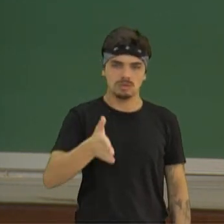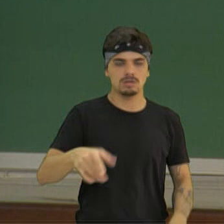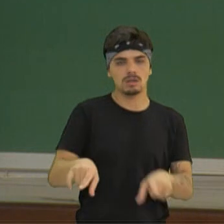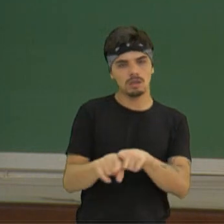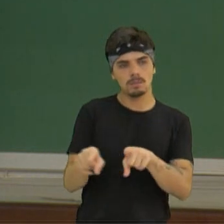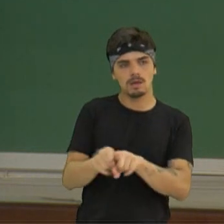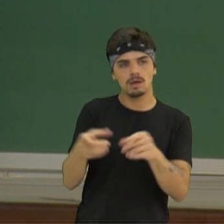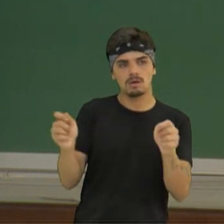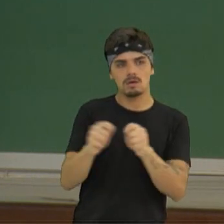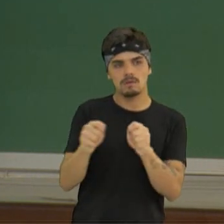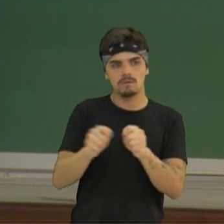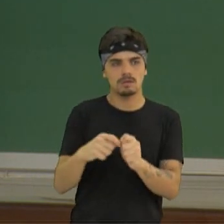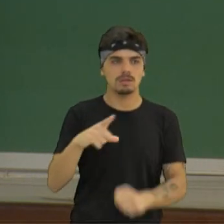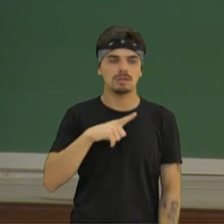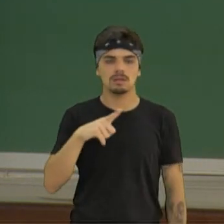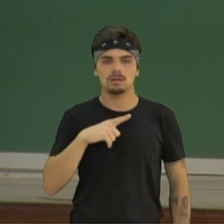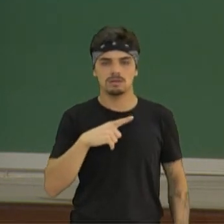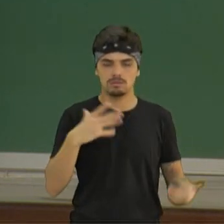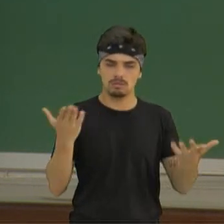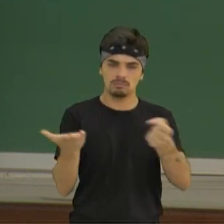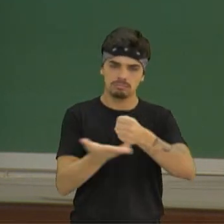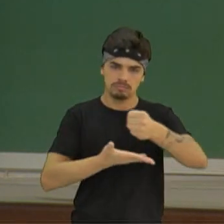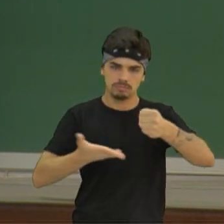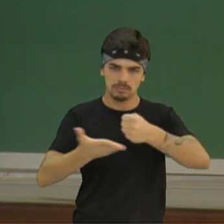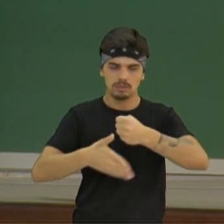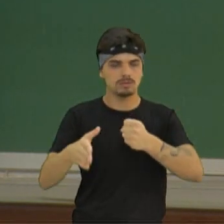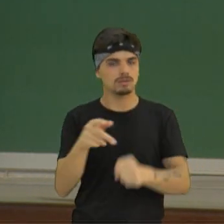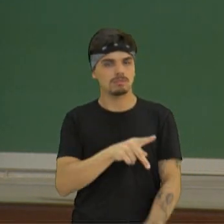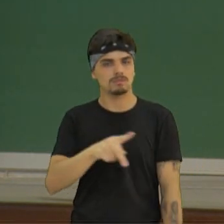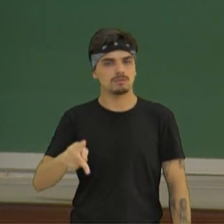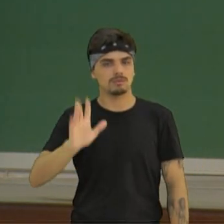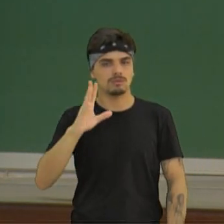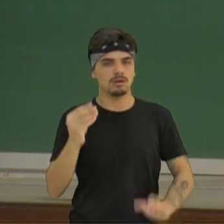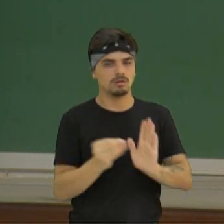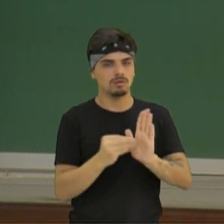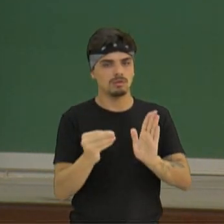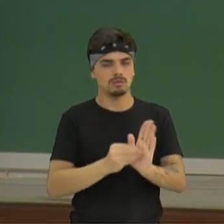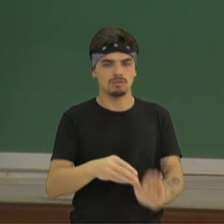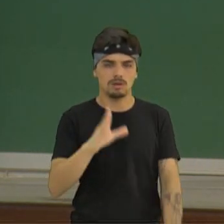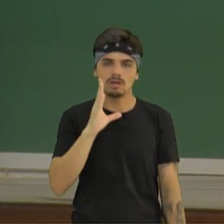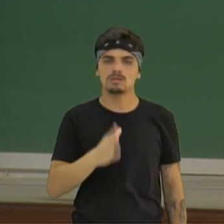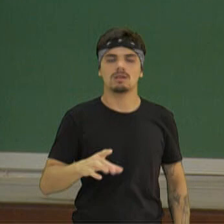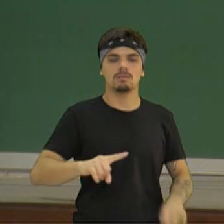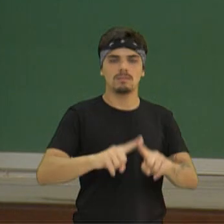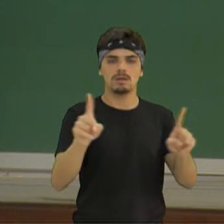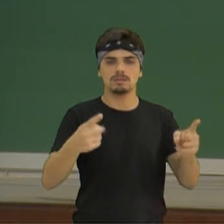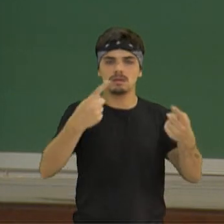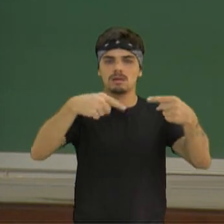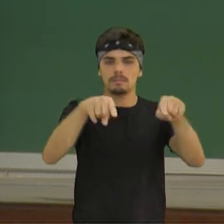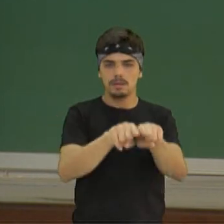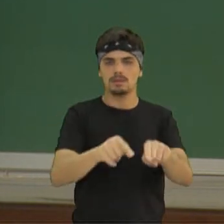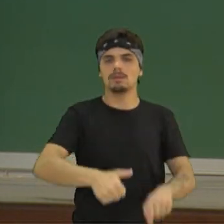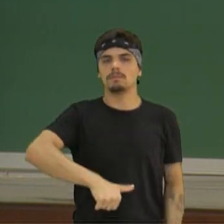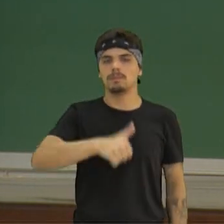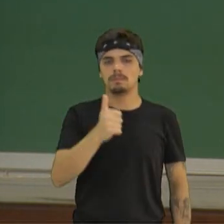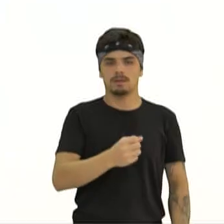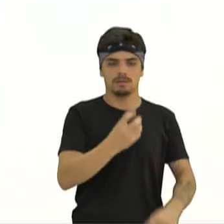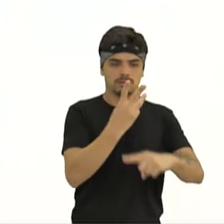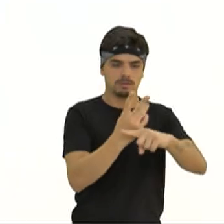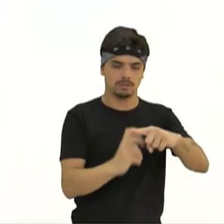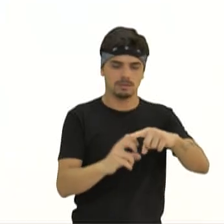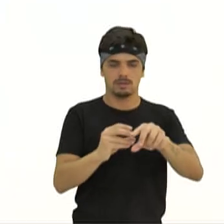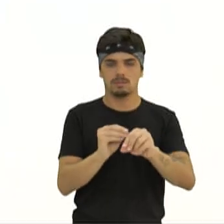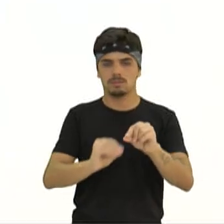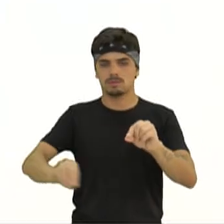Vamos fazer aqui a operação básica, né? A professora colocou o resultado direto, mas repete a primeira, 3/5, troca